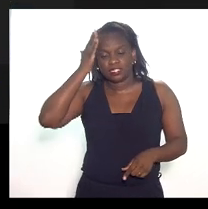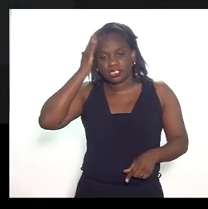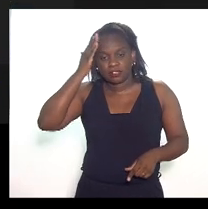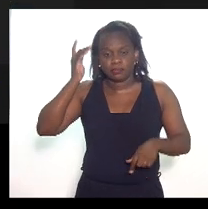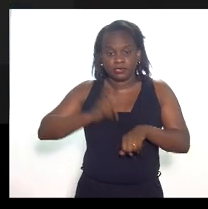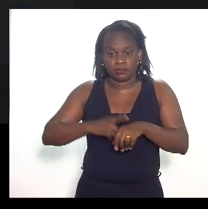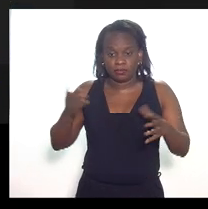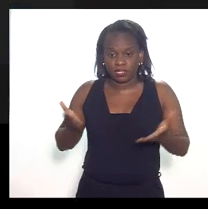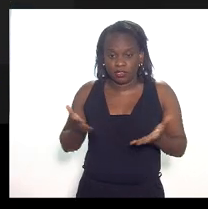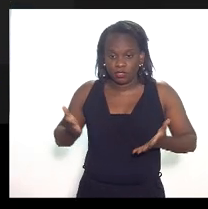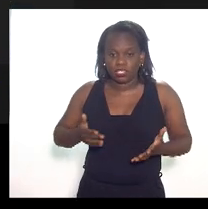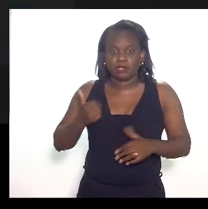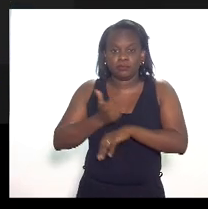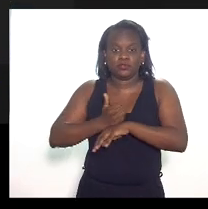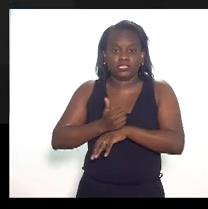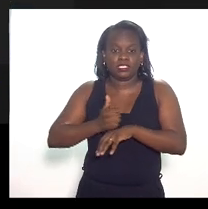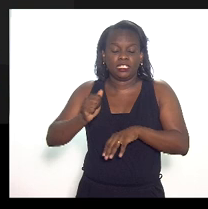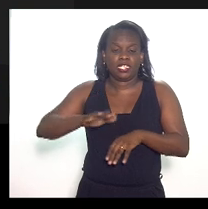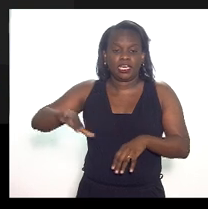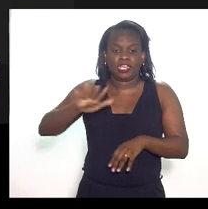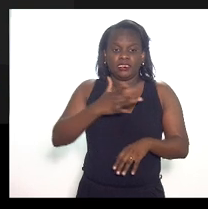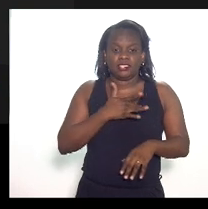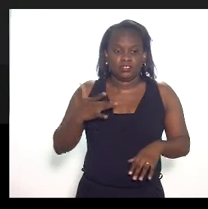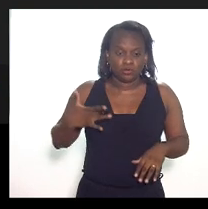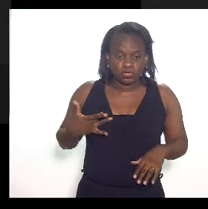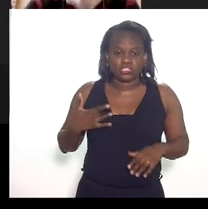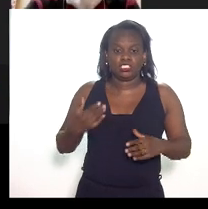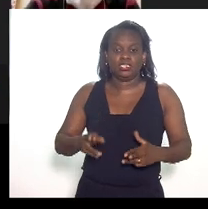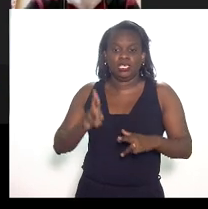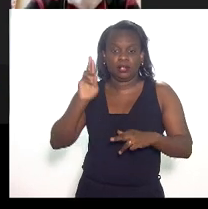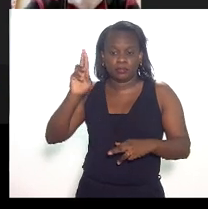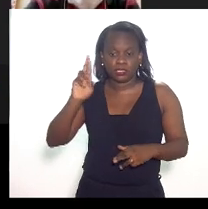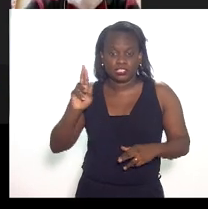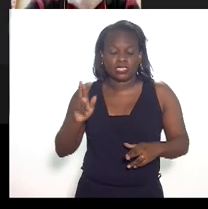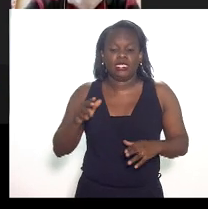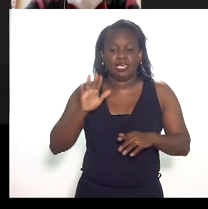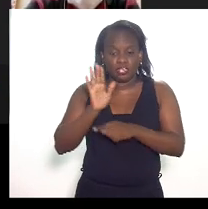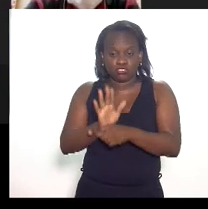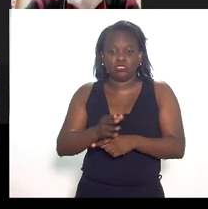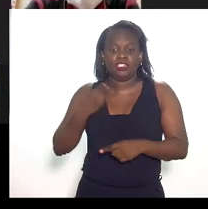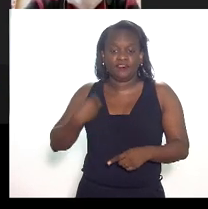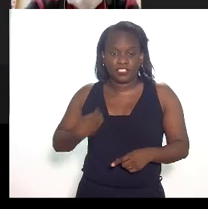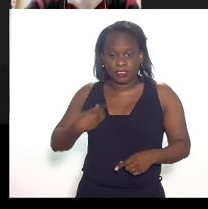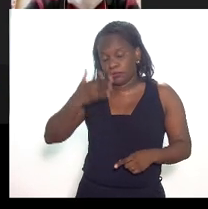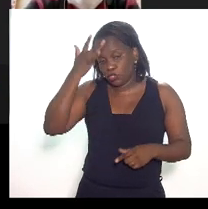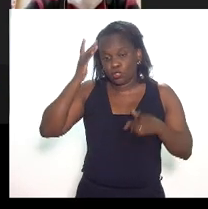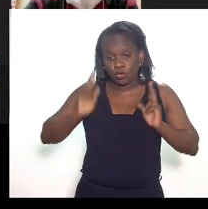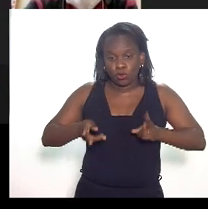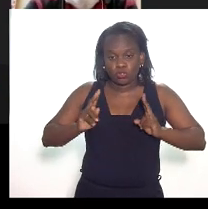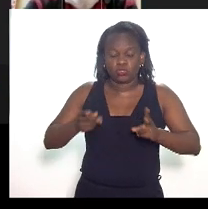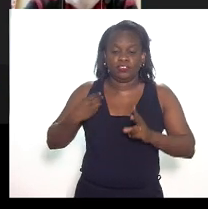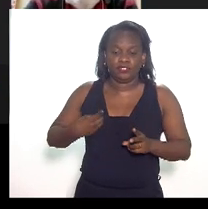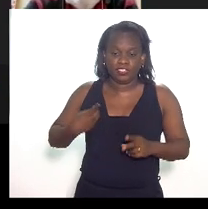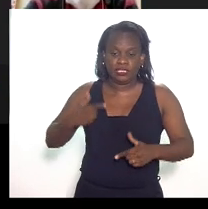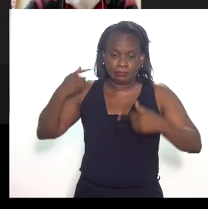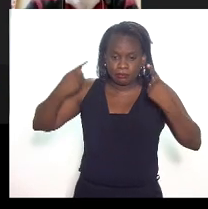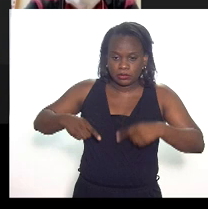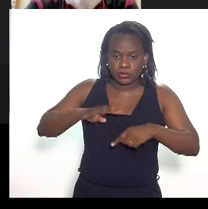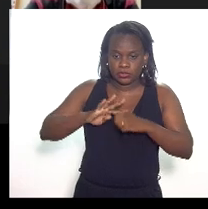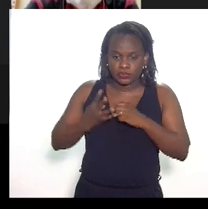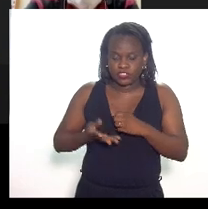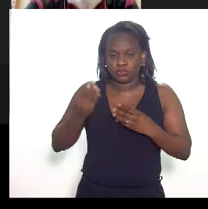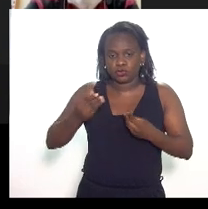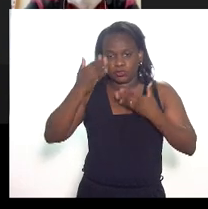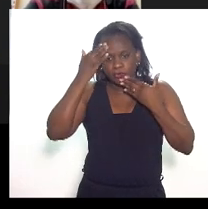nesse momento, são os profissionais de saúde os grandes responsáveis pela vida, pelos aqueles que permanecem vivos enfrentando a Covid.